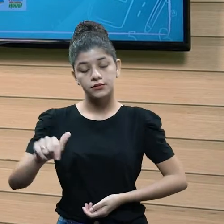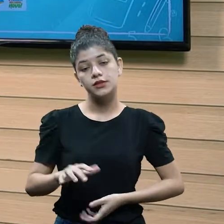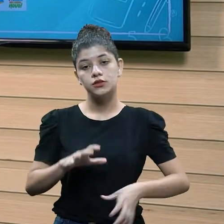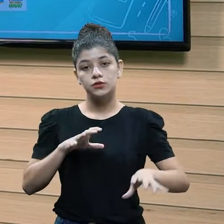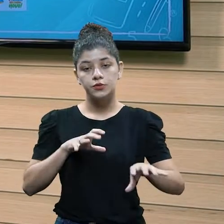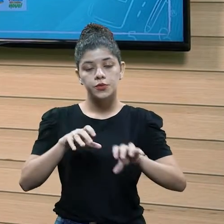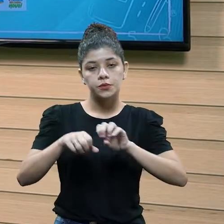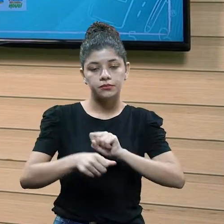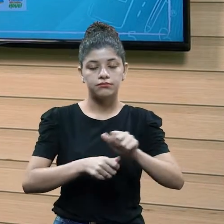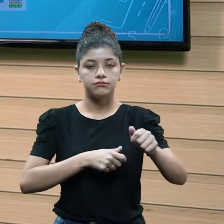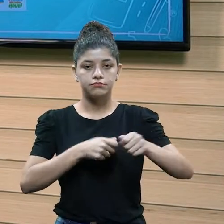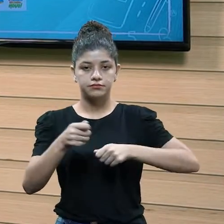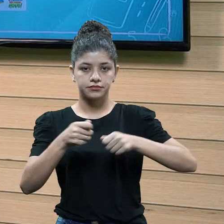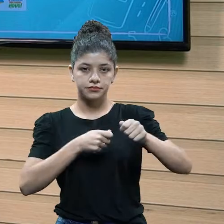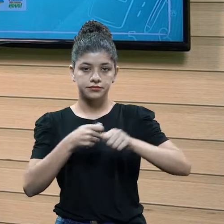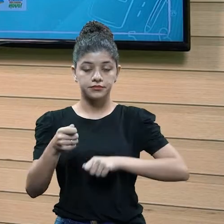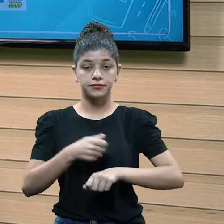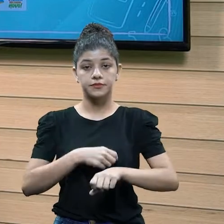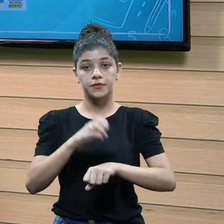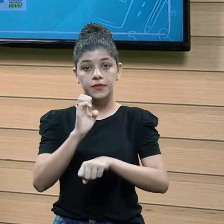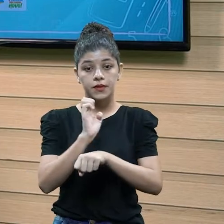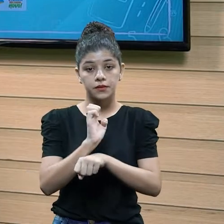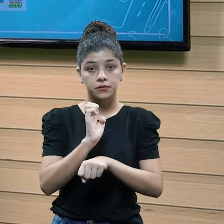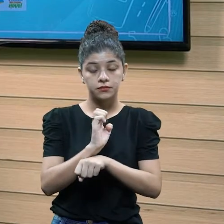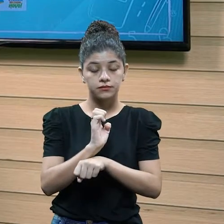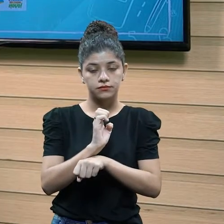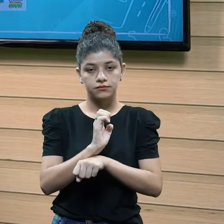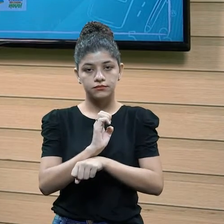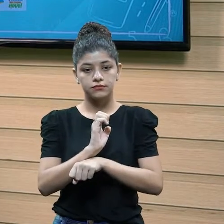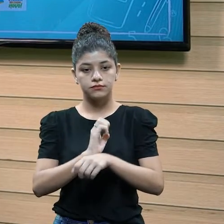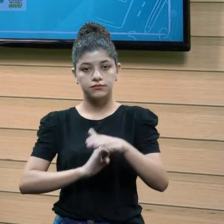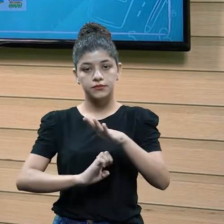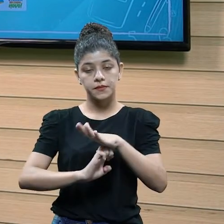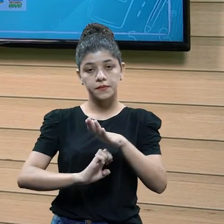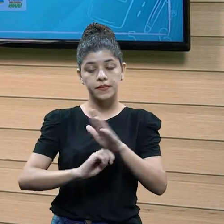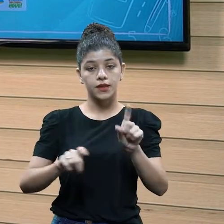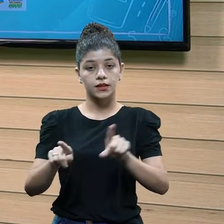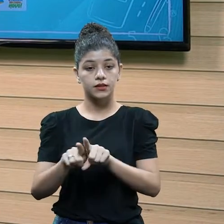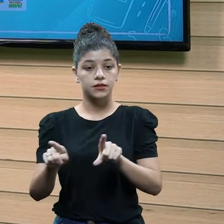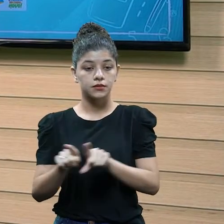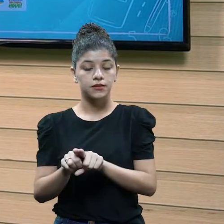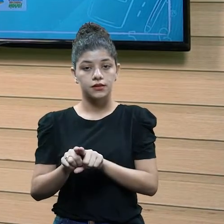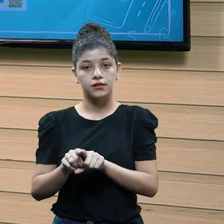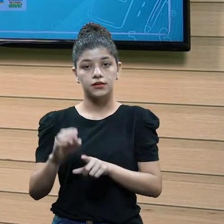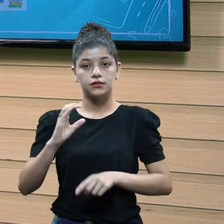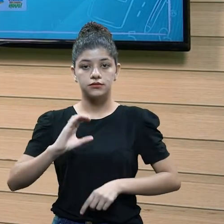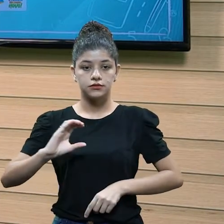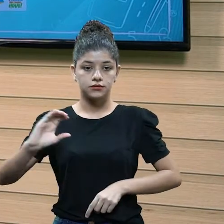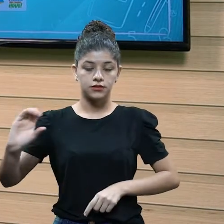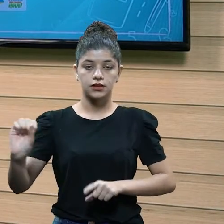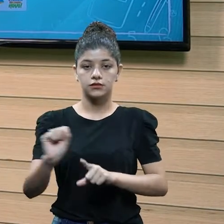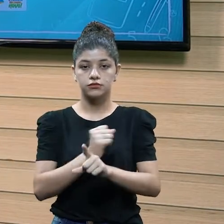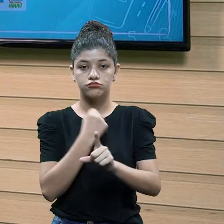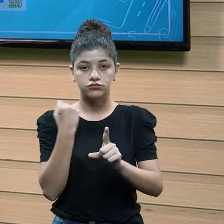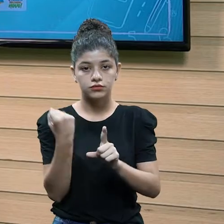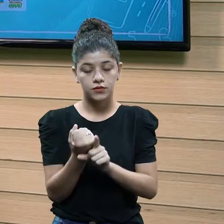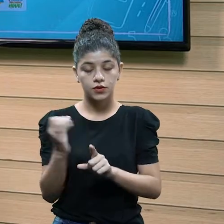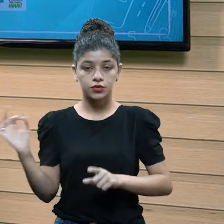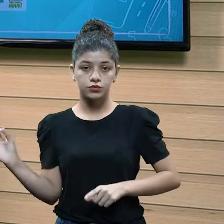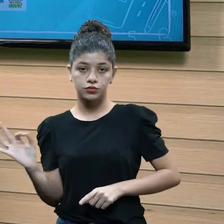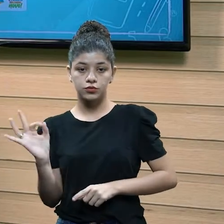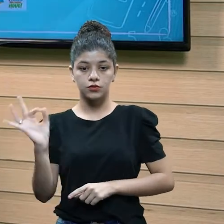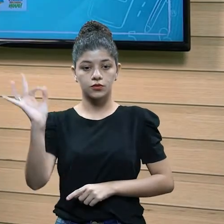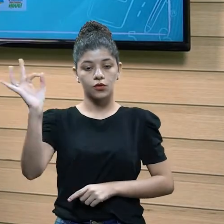graduado em Administração de Empresas pela Universidade Estadual do Maranhão, também sou graduado em Ciências Sociais pela Universidade Federal do